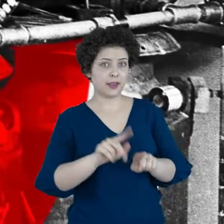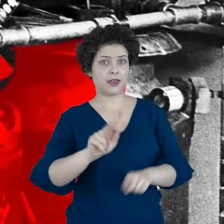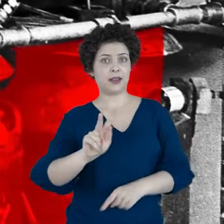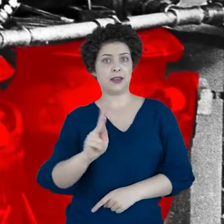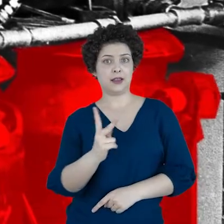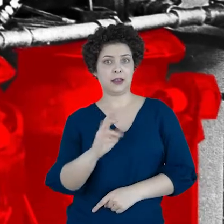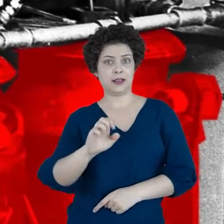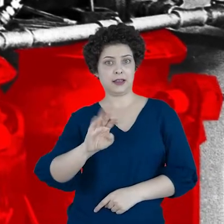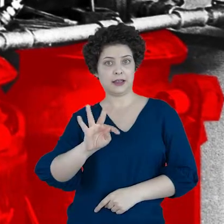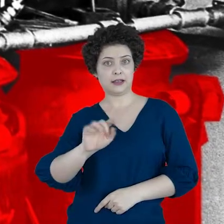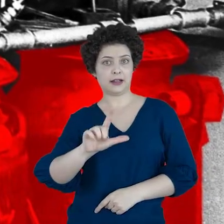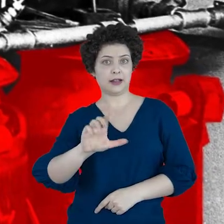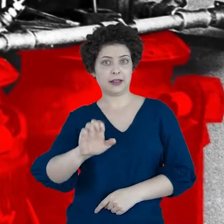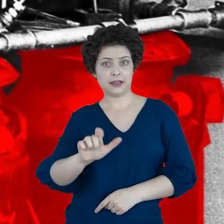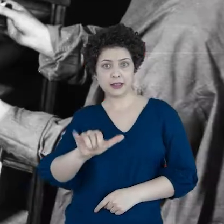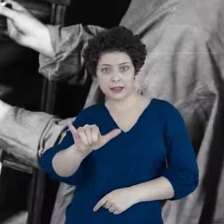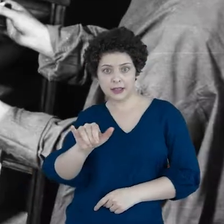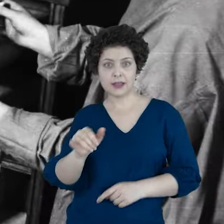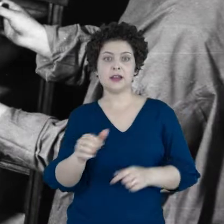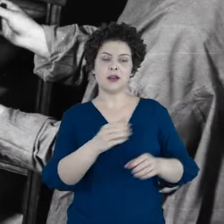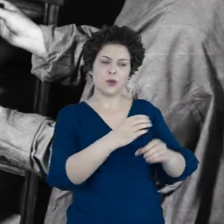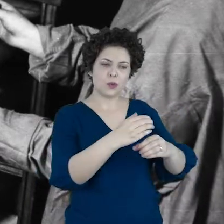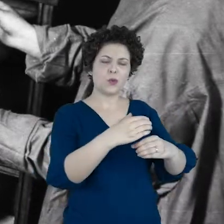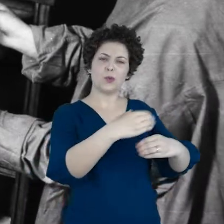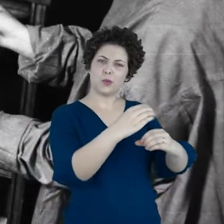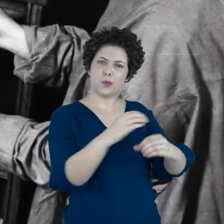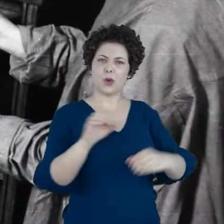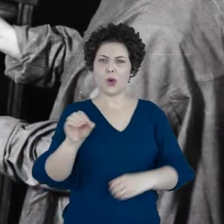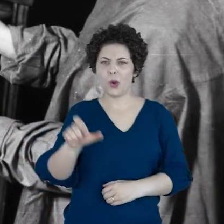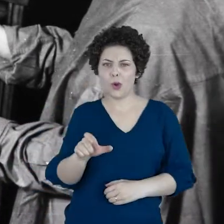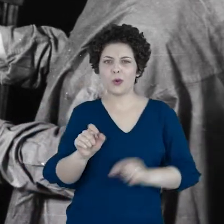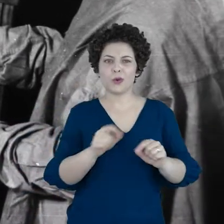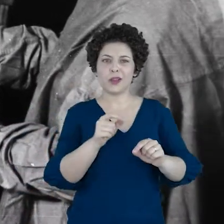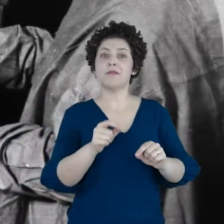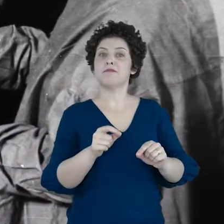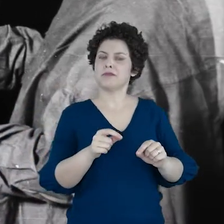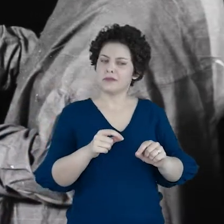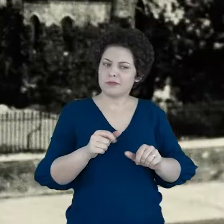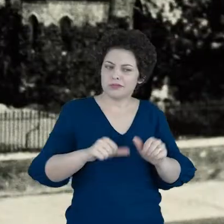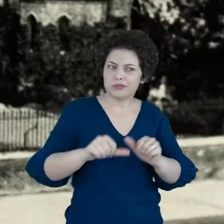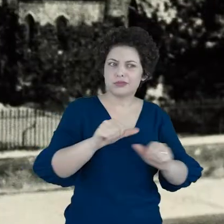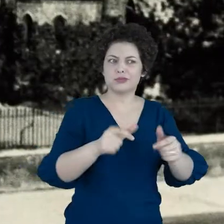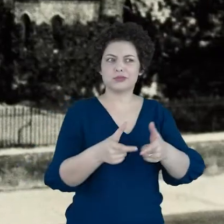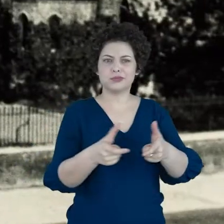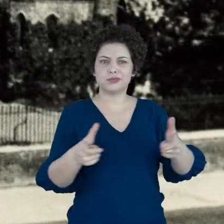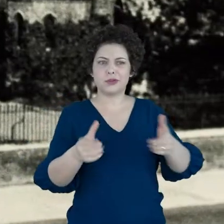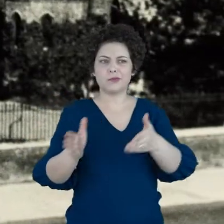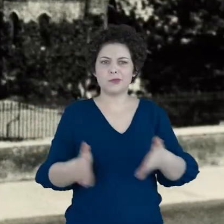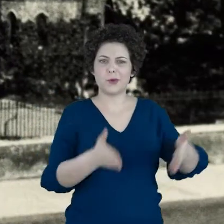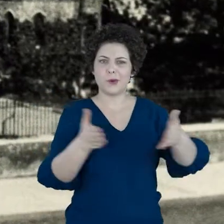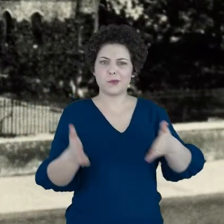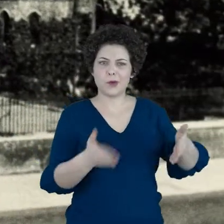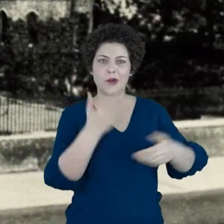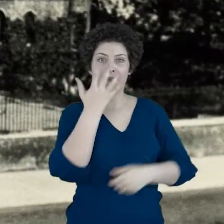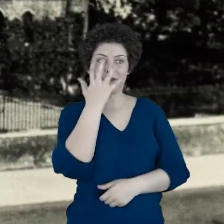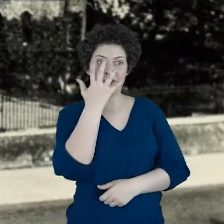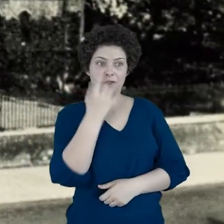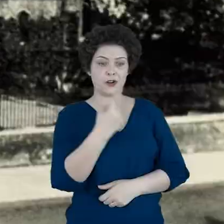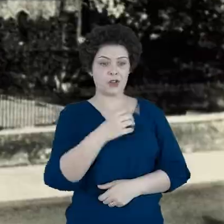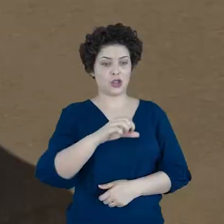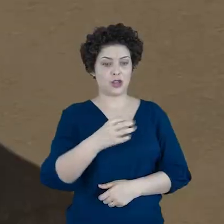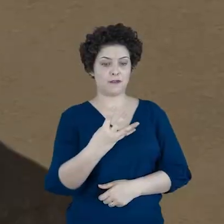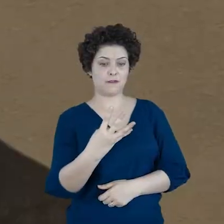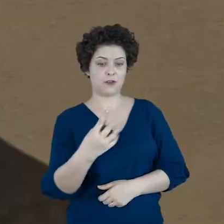os laboratórios de Oxford em uma verdadeira fábrica de penicilina. Em fevereiro de